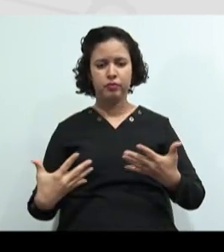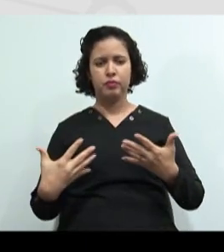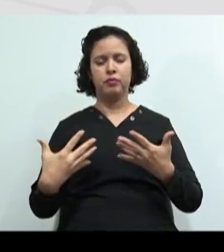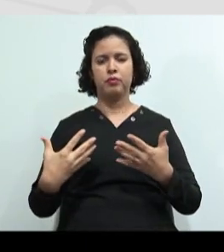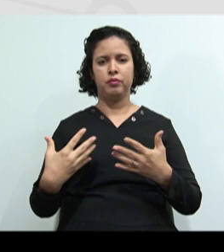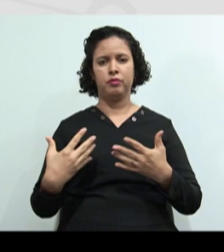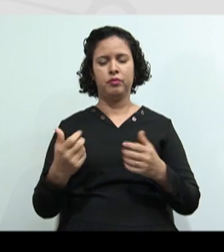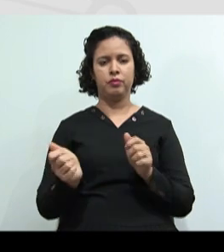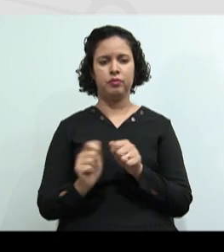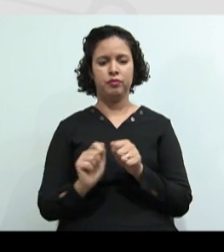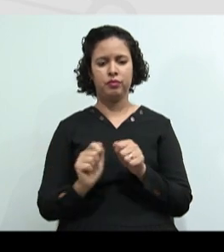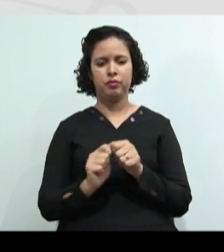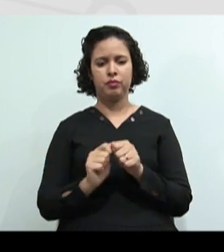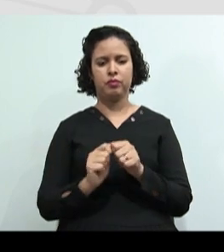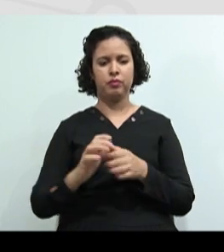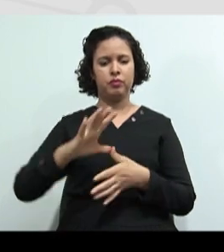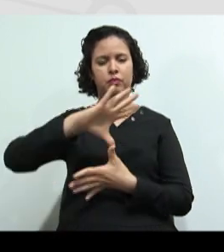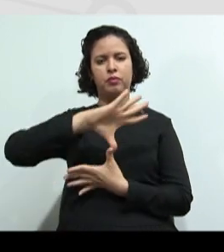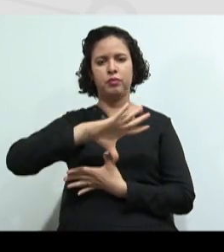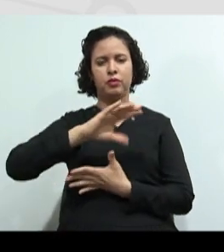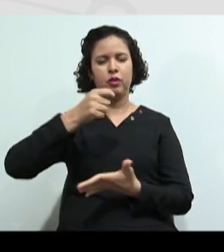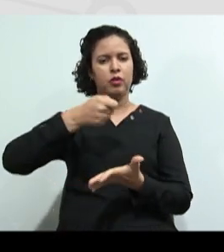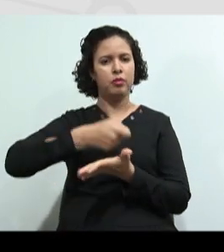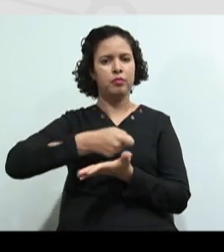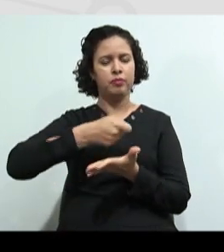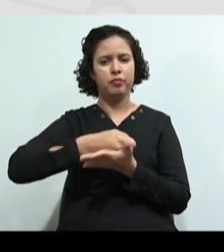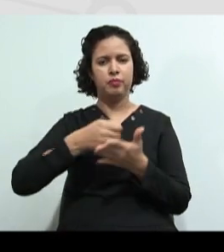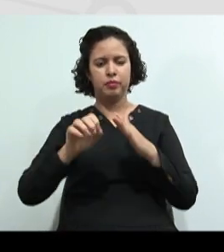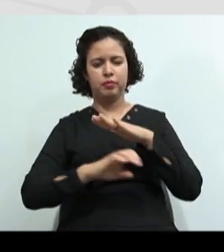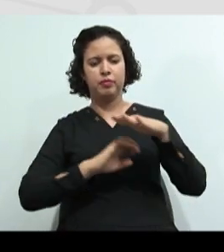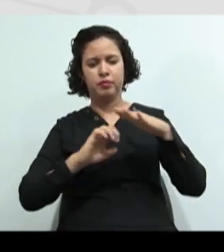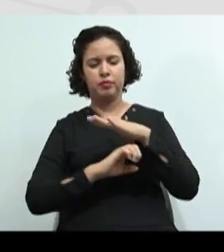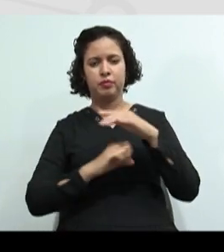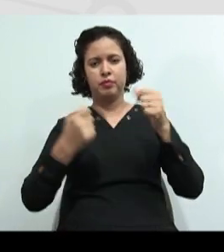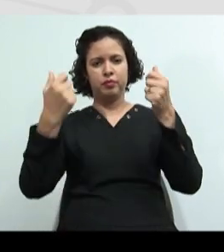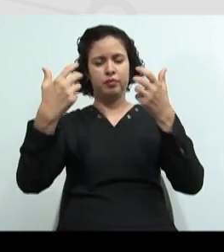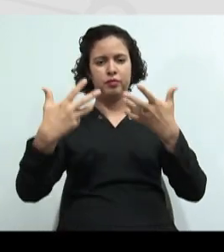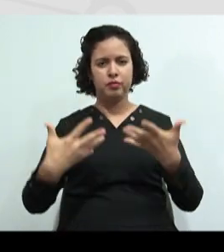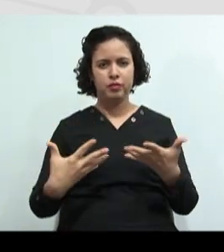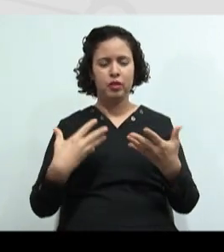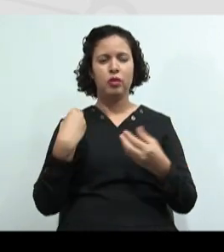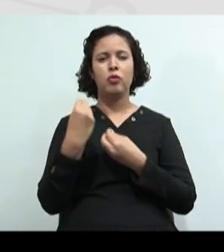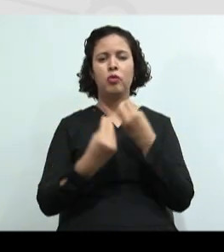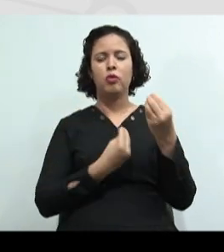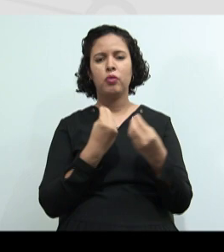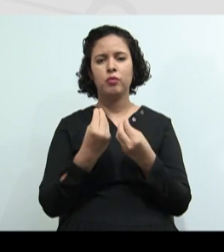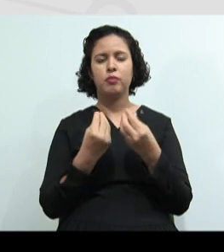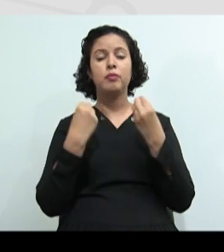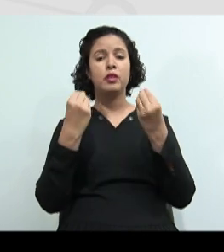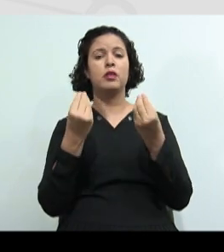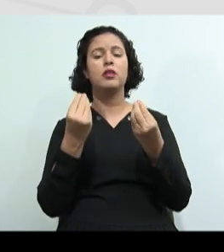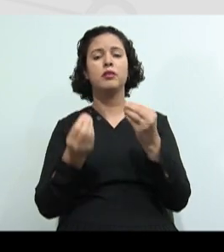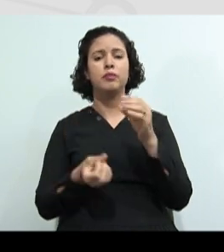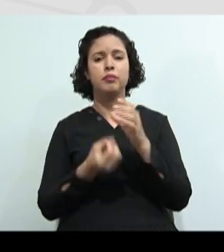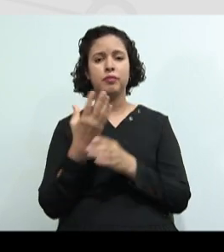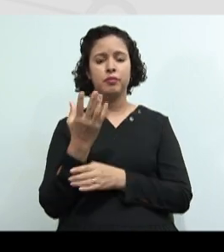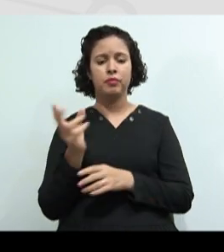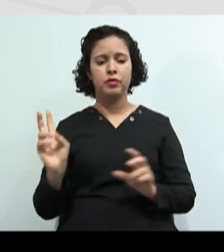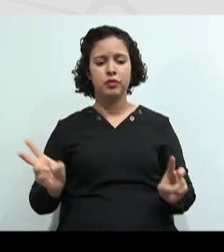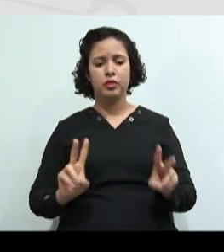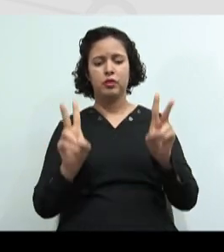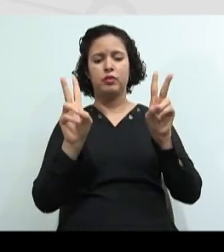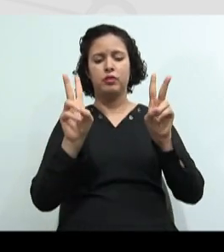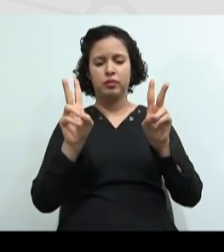mapa obriga a organização a esclarecer a lógica de como e para quem ele criará valor. O